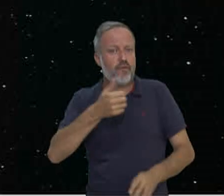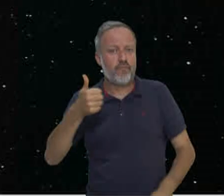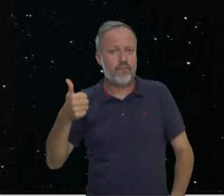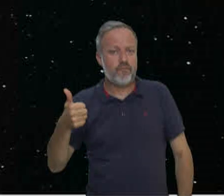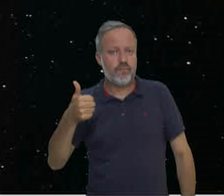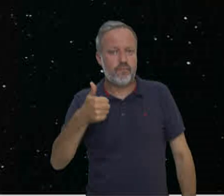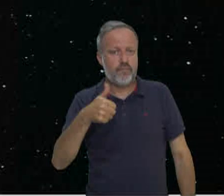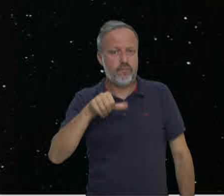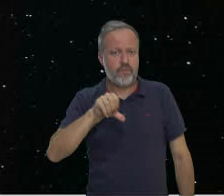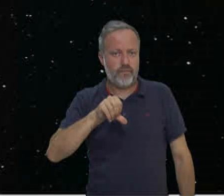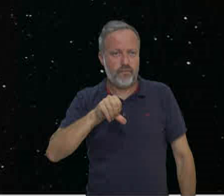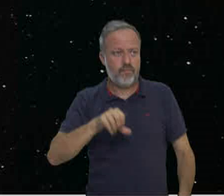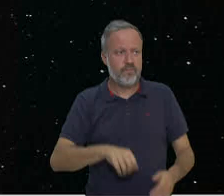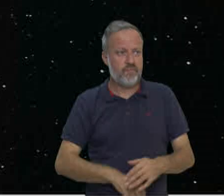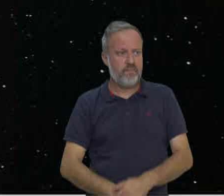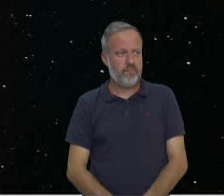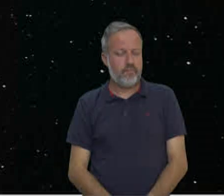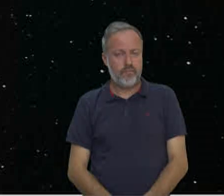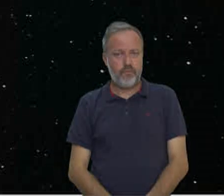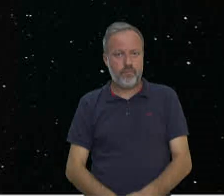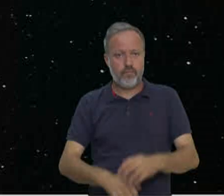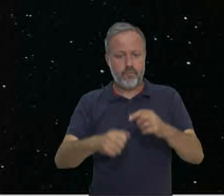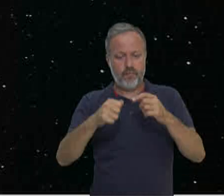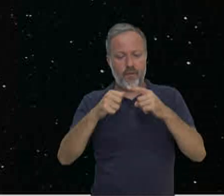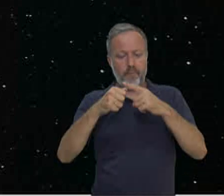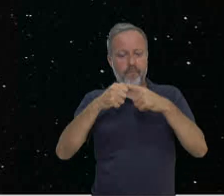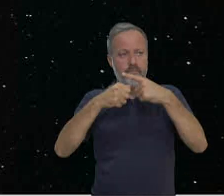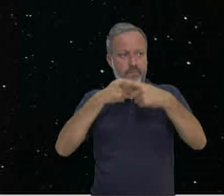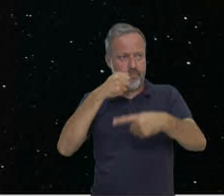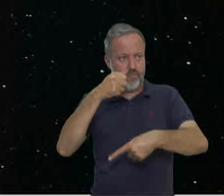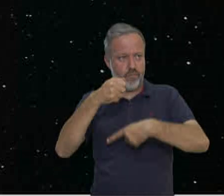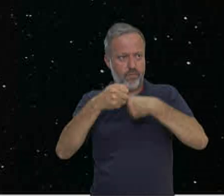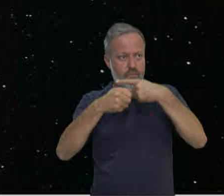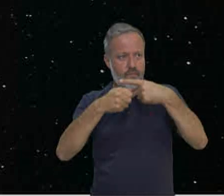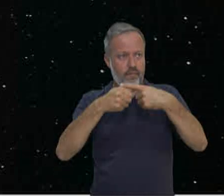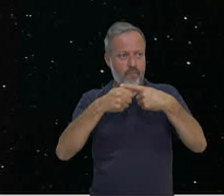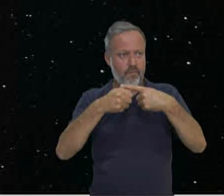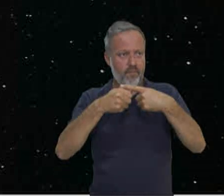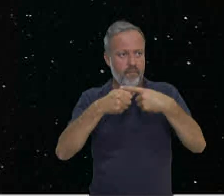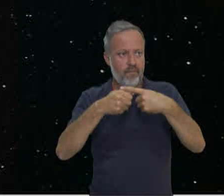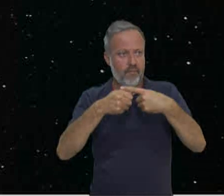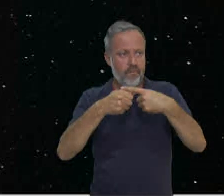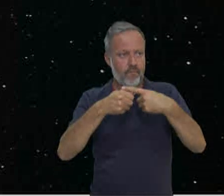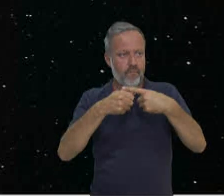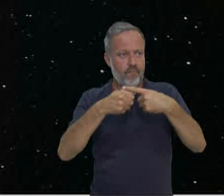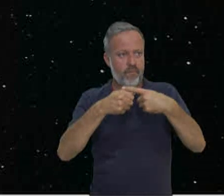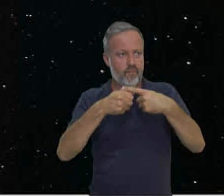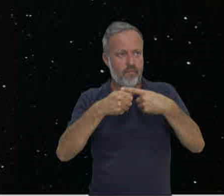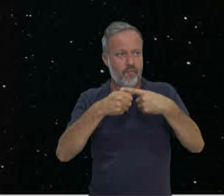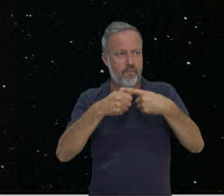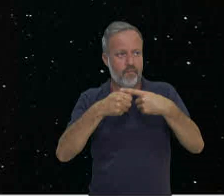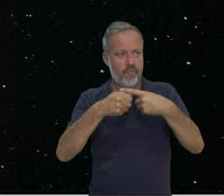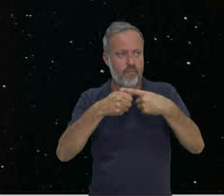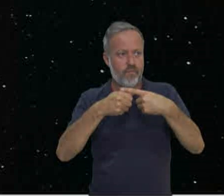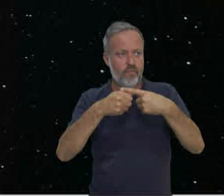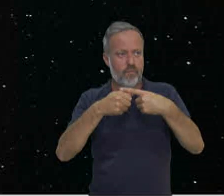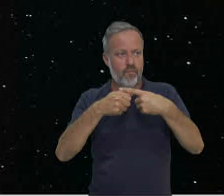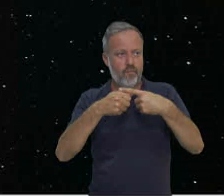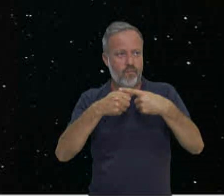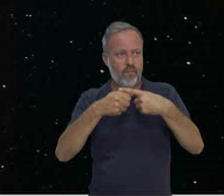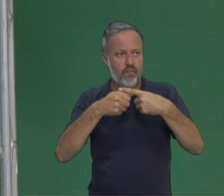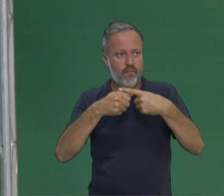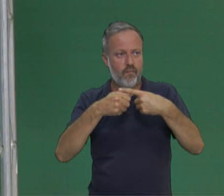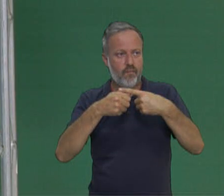Elementos químicos. Átomos com... Vixe, olha o erro de língua portuguesa. Ainda bem que vocês me avisaram. Obrigado por falar.